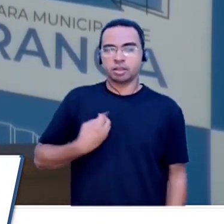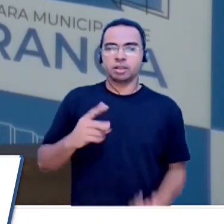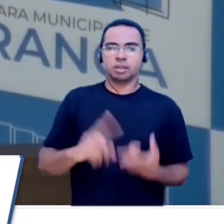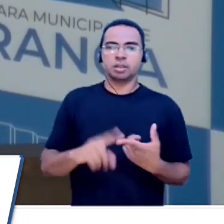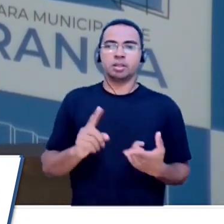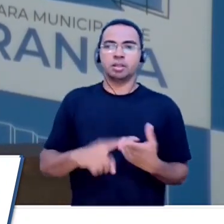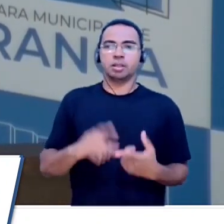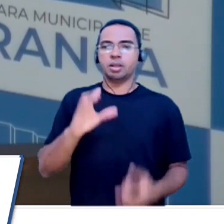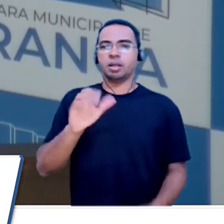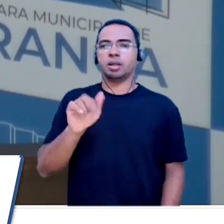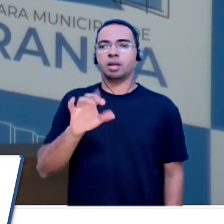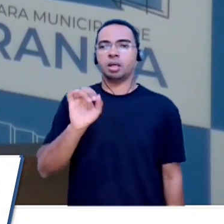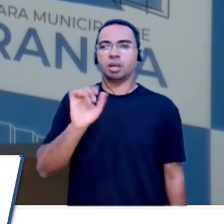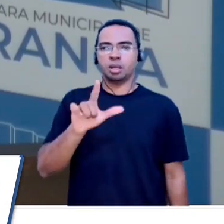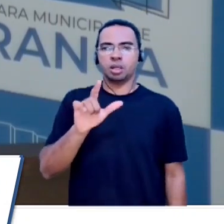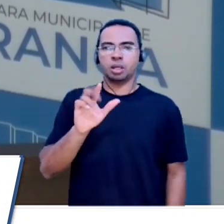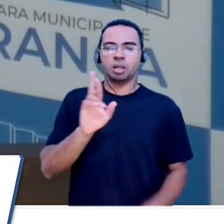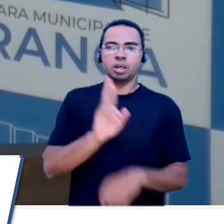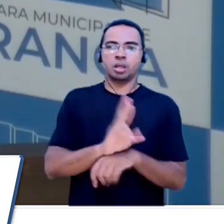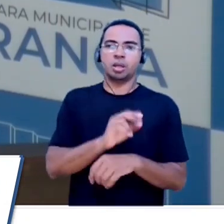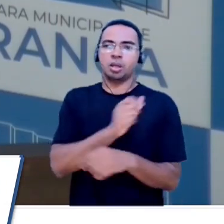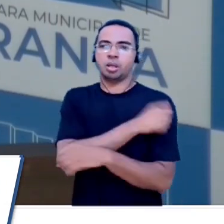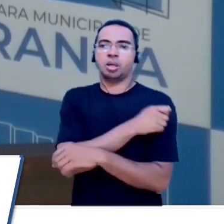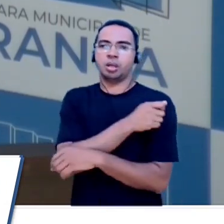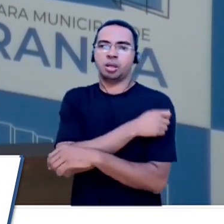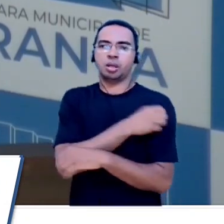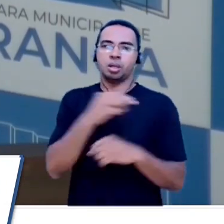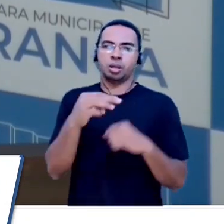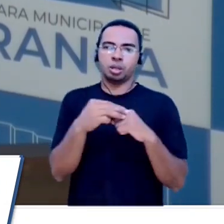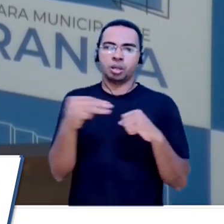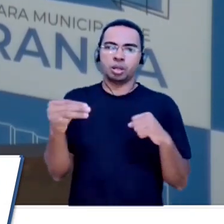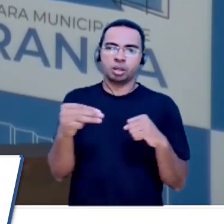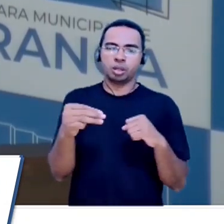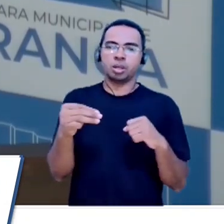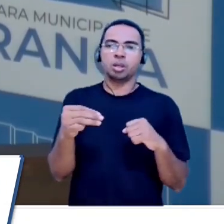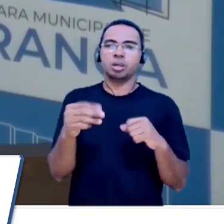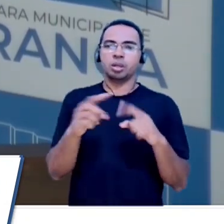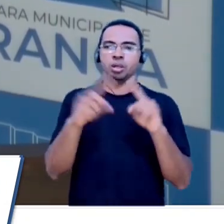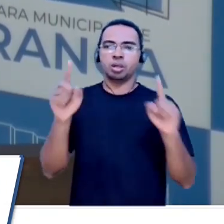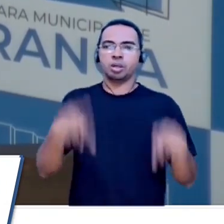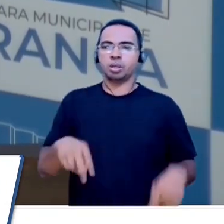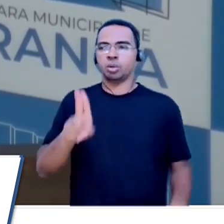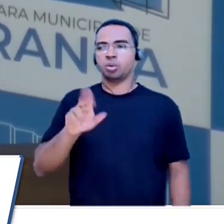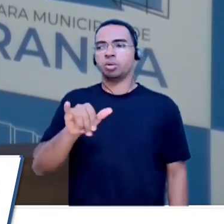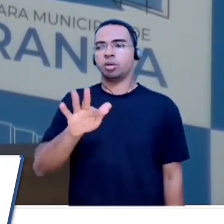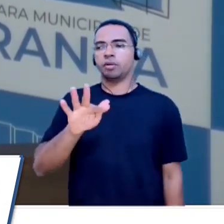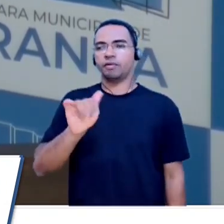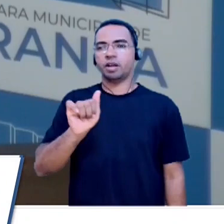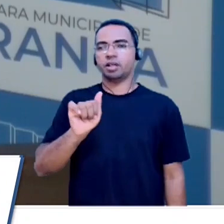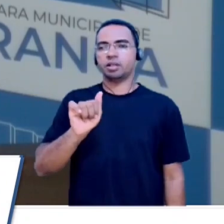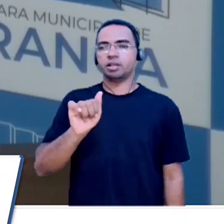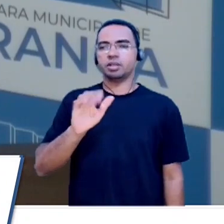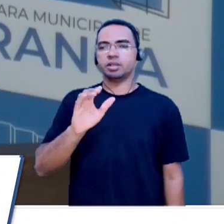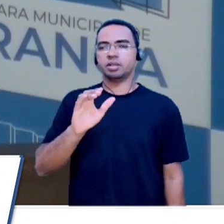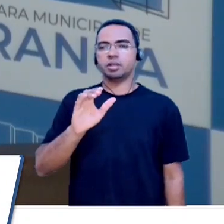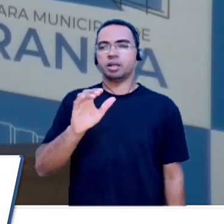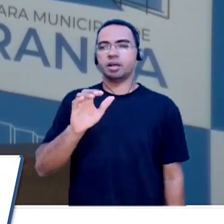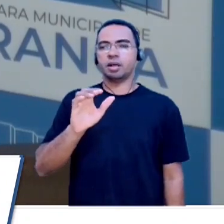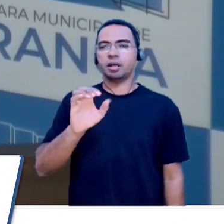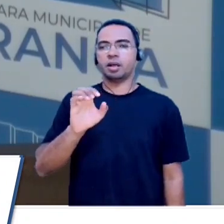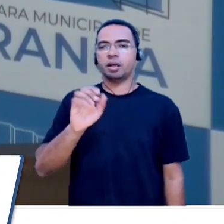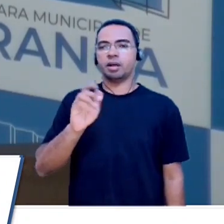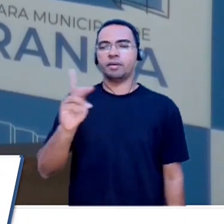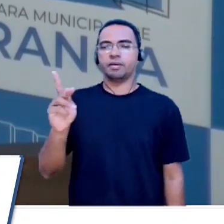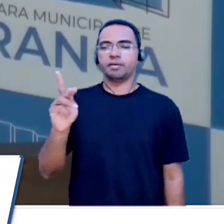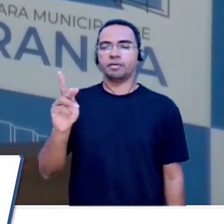que é representante dos discentes, dos alunos de mestrado, do programa de mestrado da Unifacef. Programa esse que é direcionado